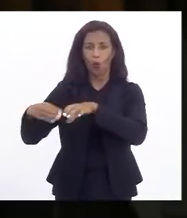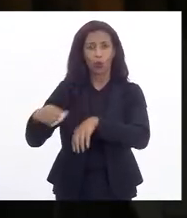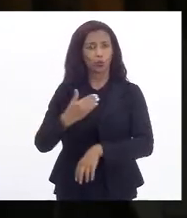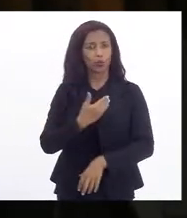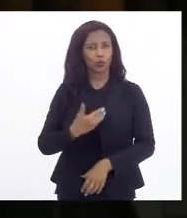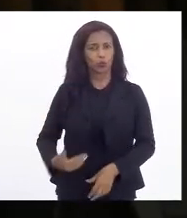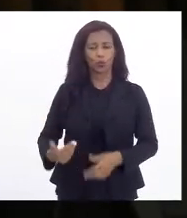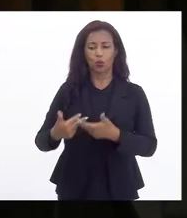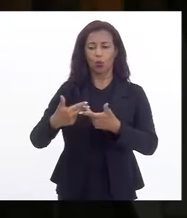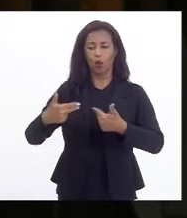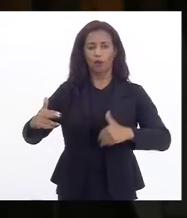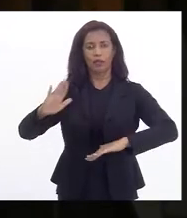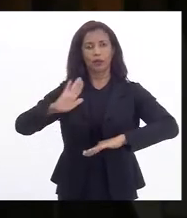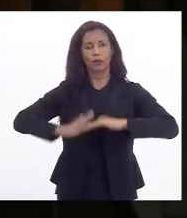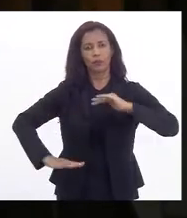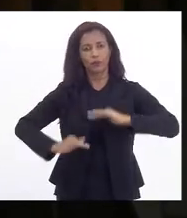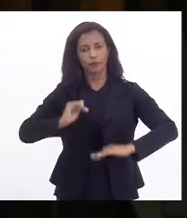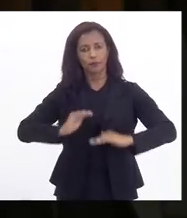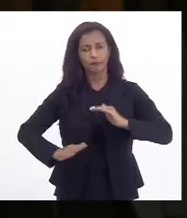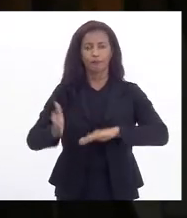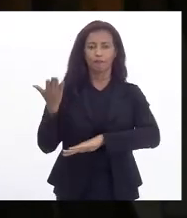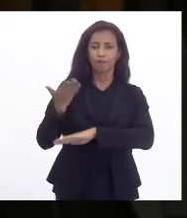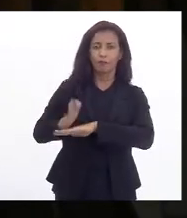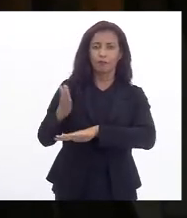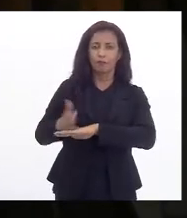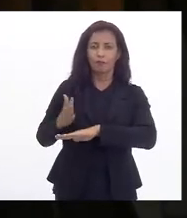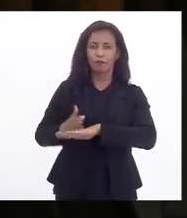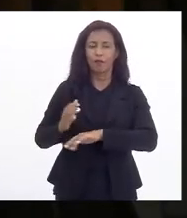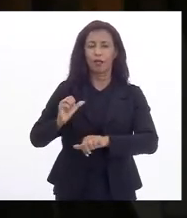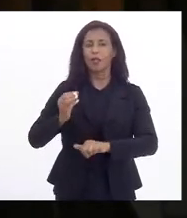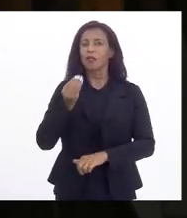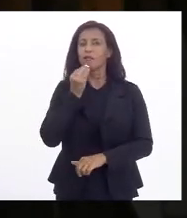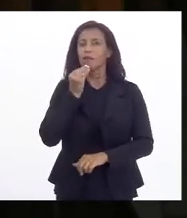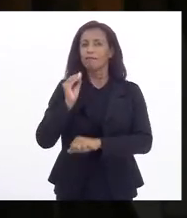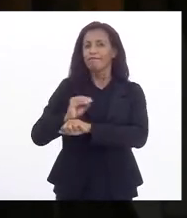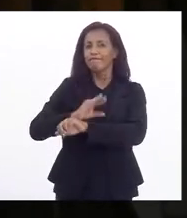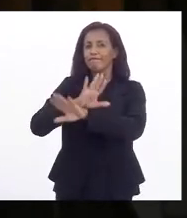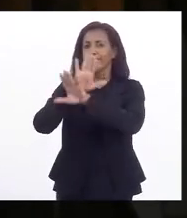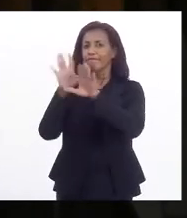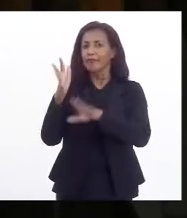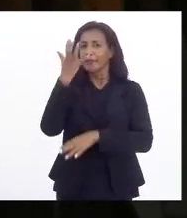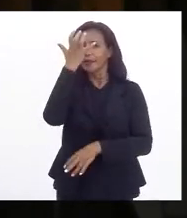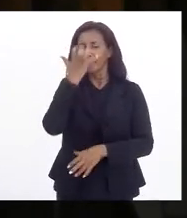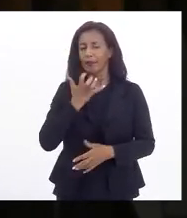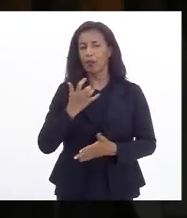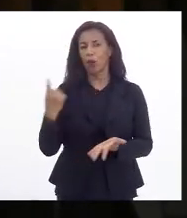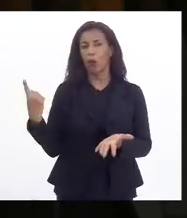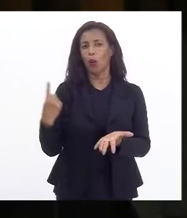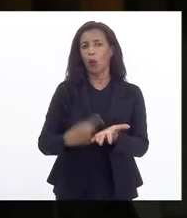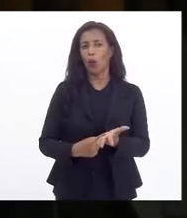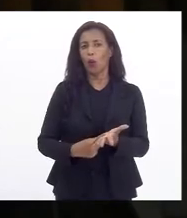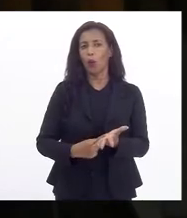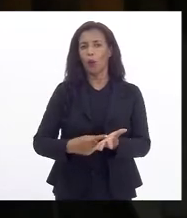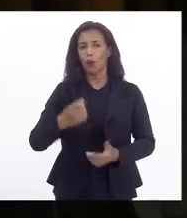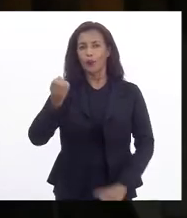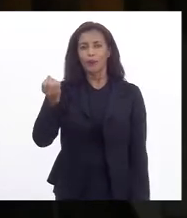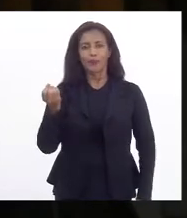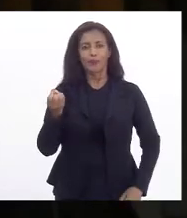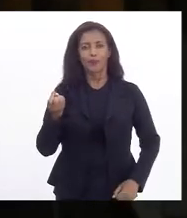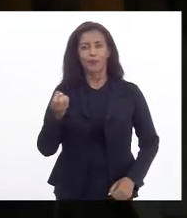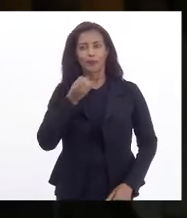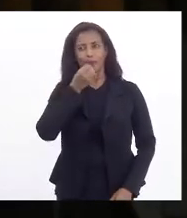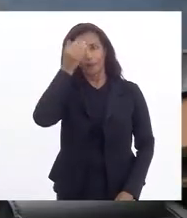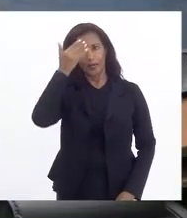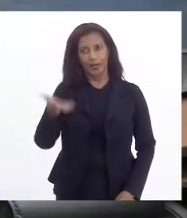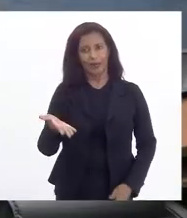público qualificação treinamento transparência seriedade e competência Muito